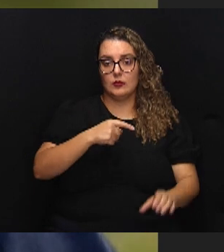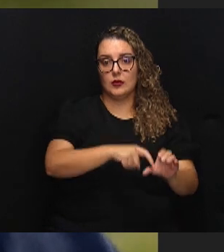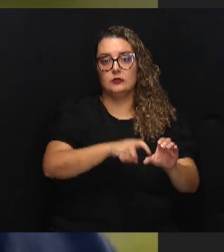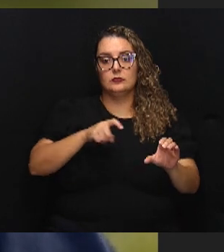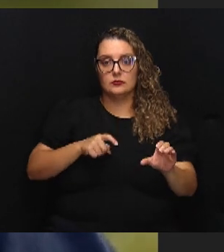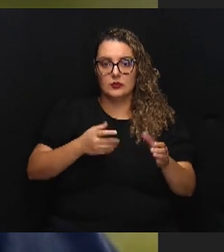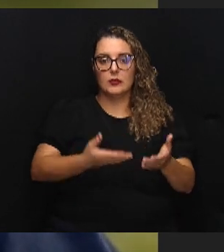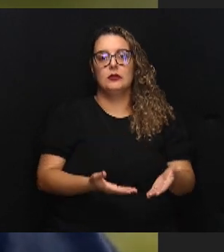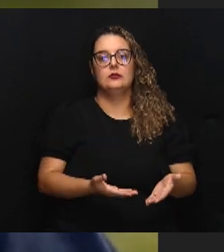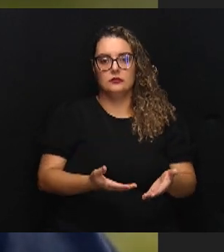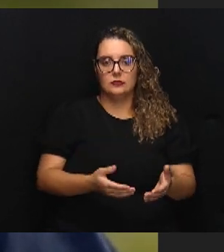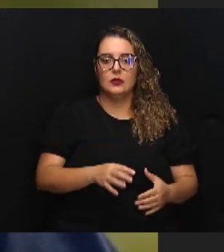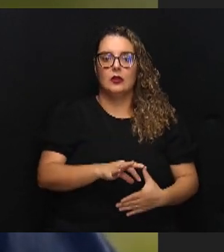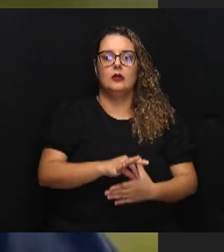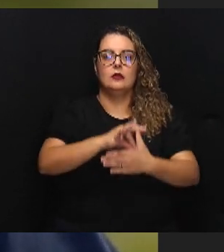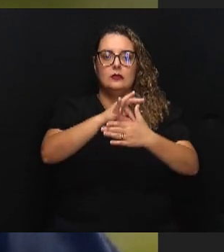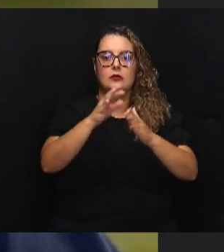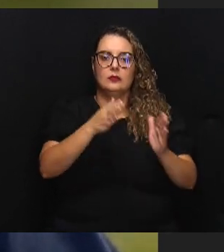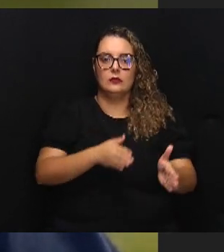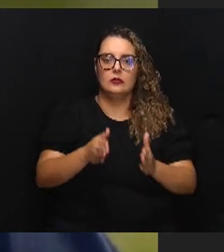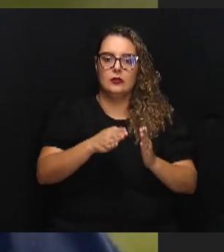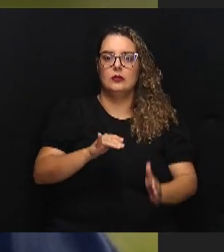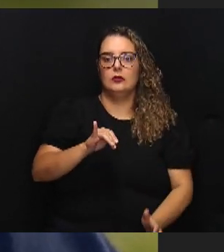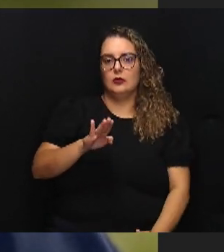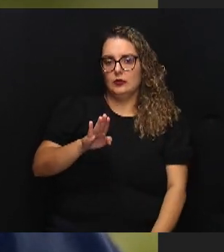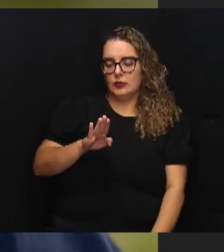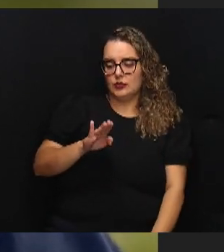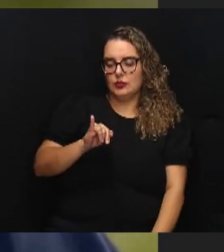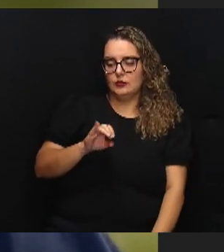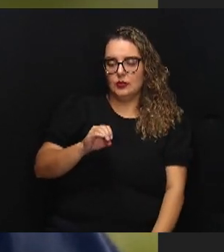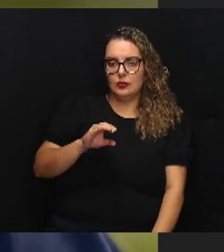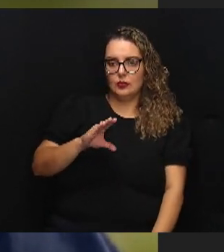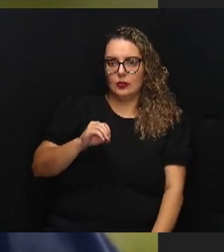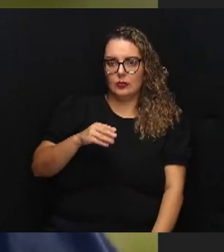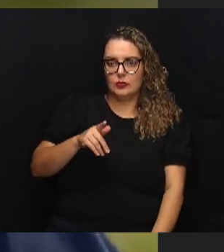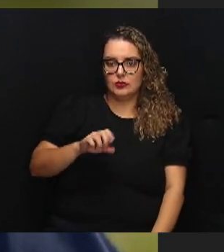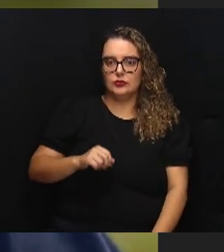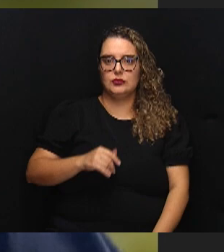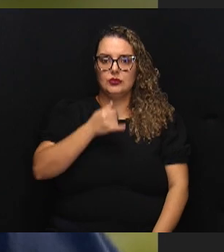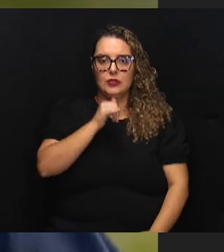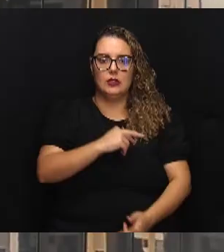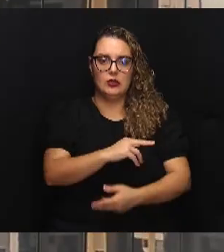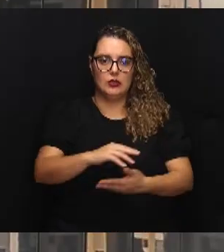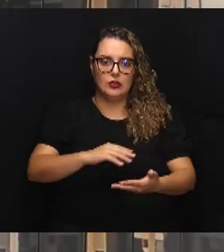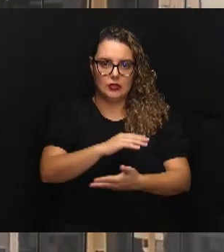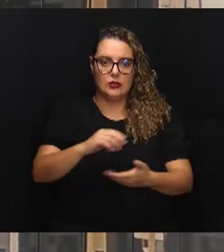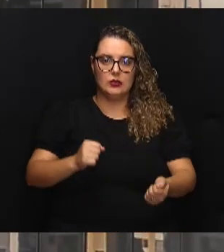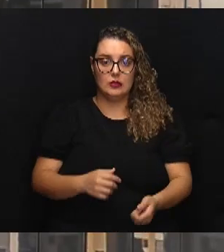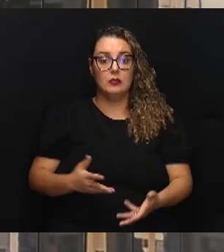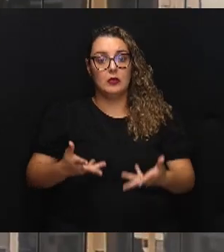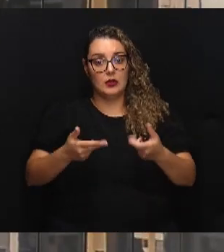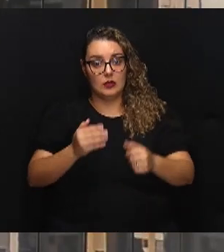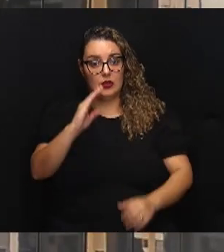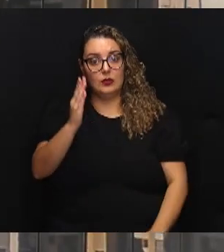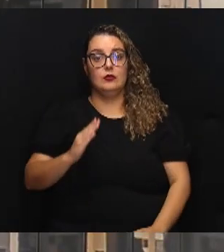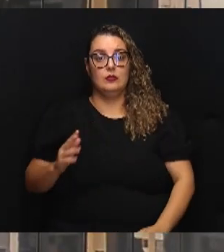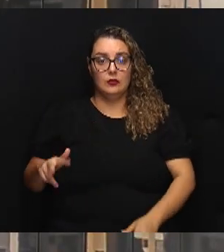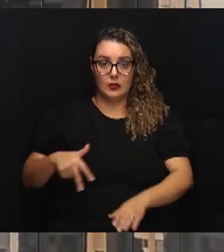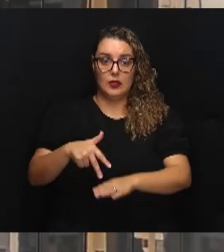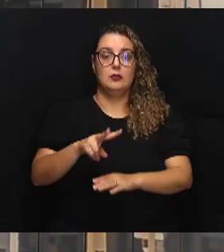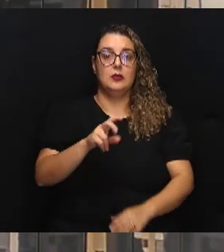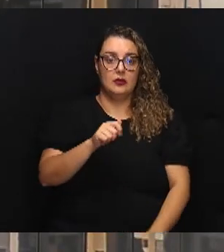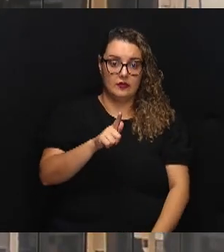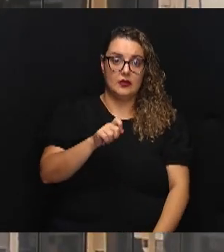continuar sendo um dos líderes na produção de biocombustíveis de energia sustentável. Sensacional, né? Colocou o Brasil aí numa